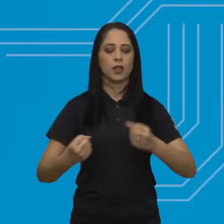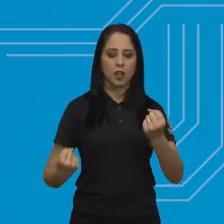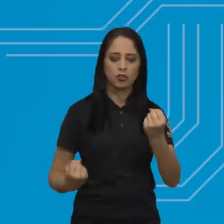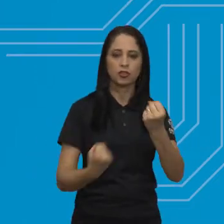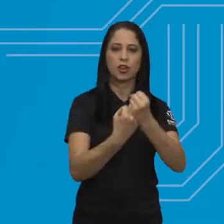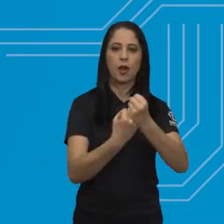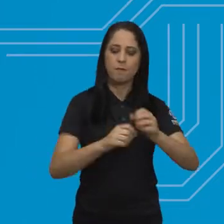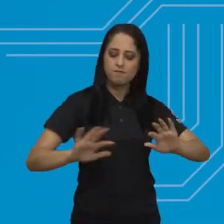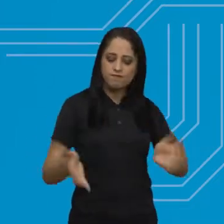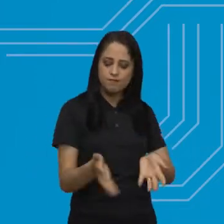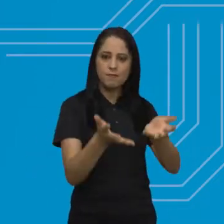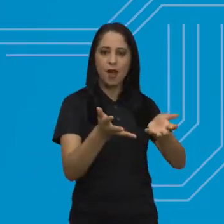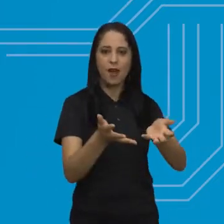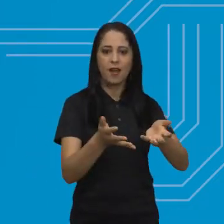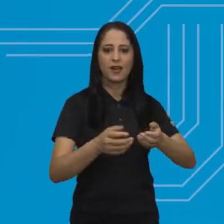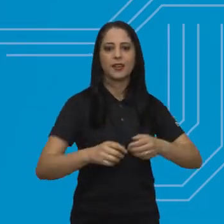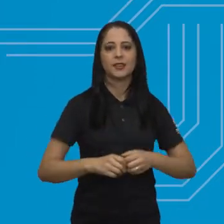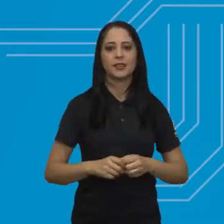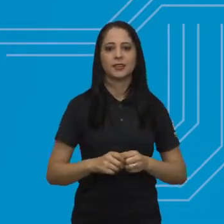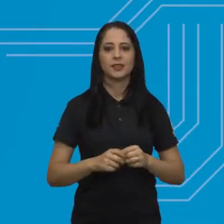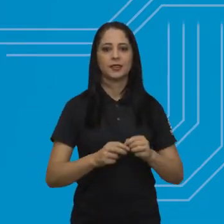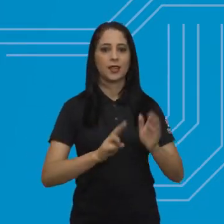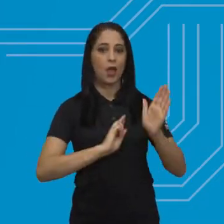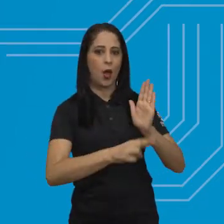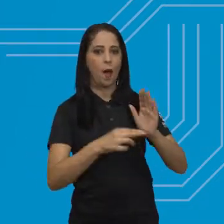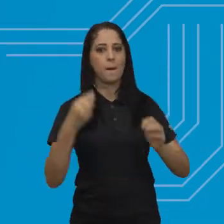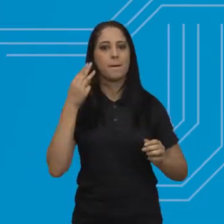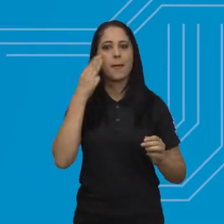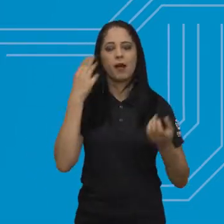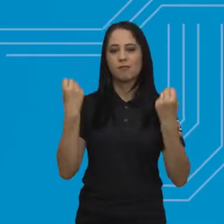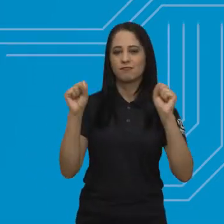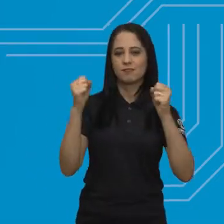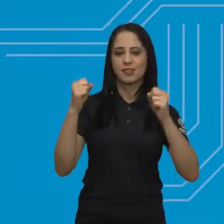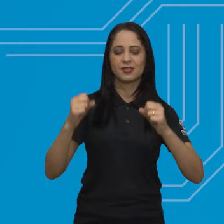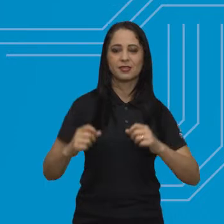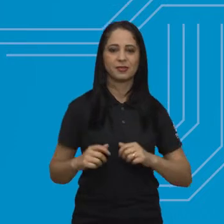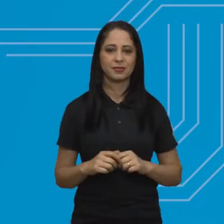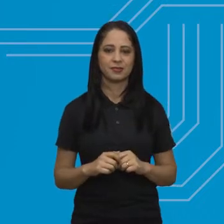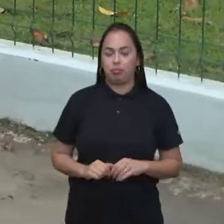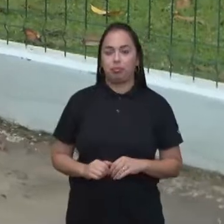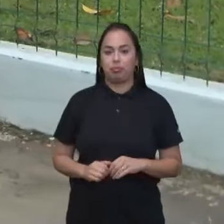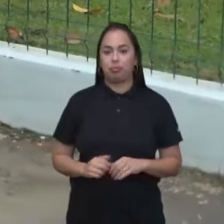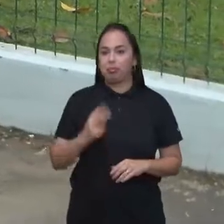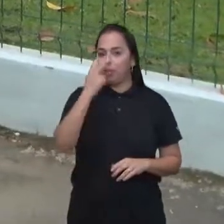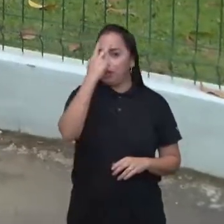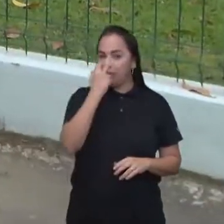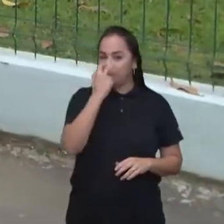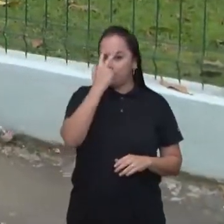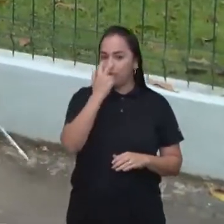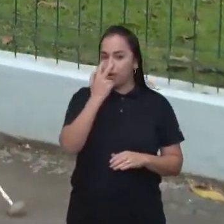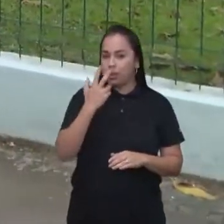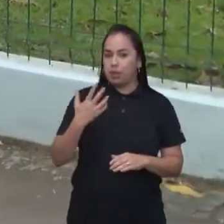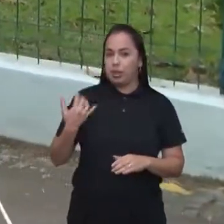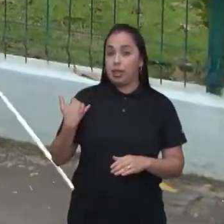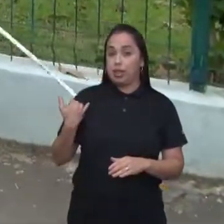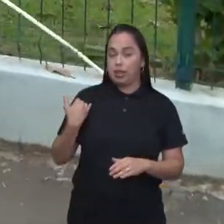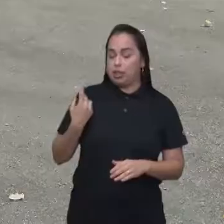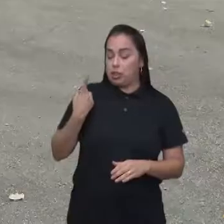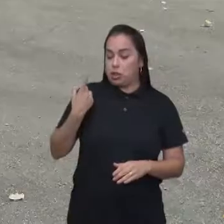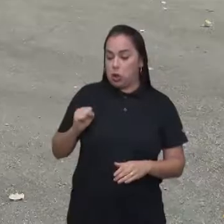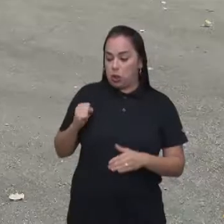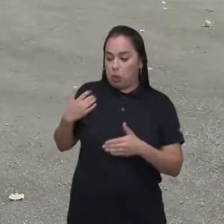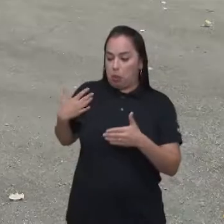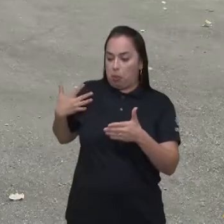esportivas na cidade a matéria é de autoria do vereador Marcão da academia o cego Total desde os